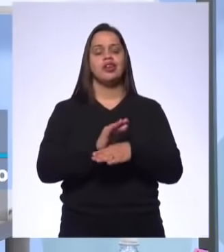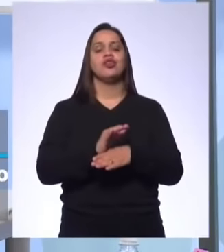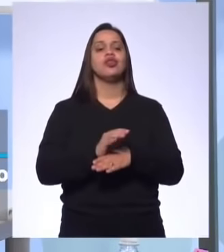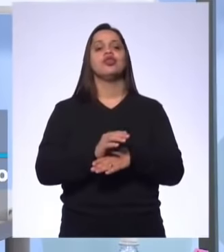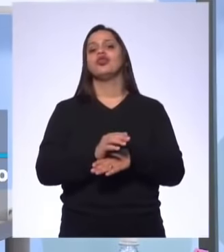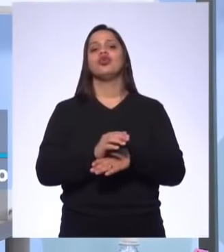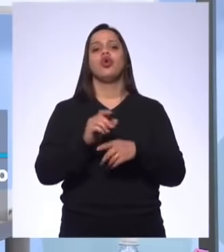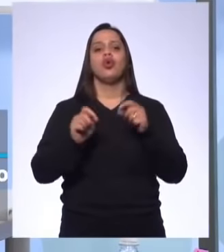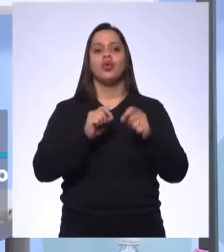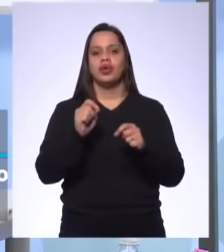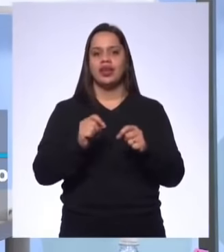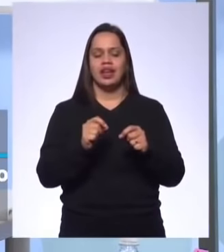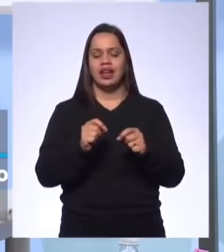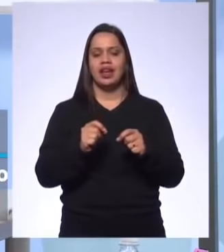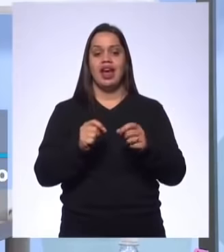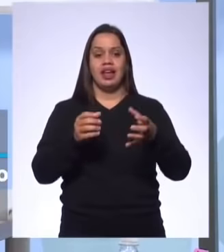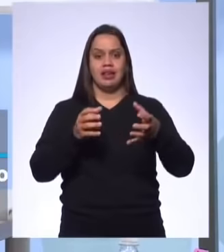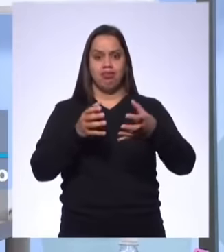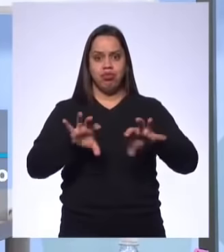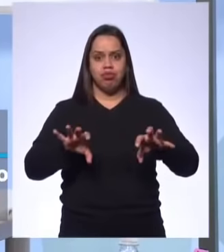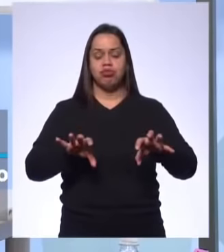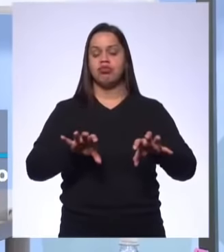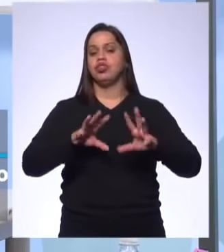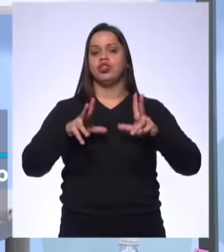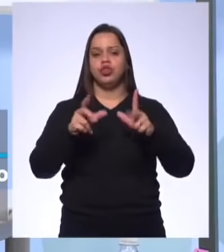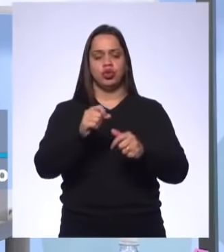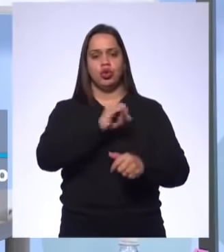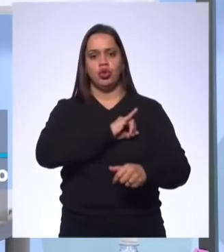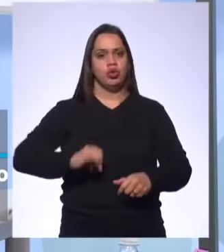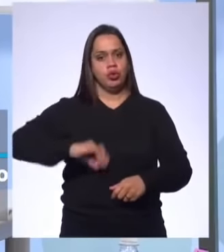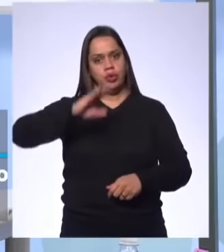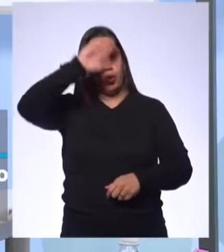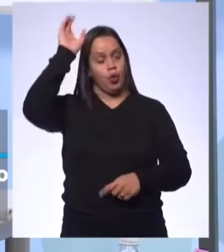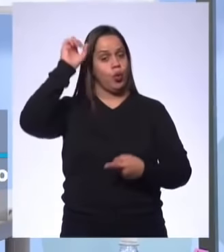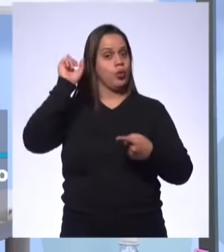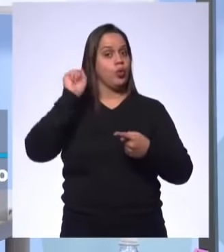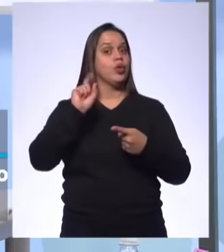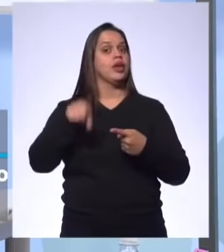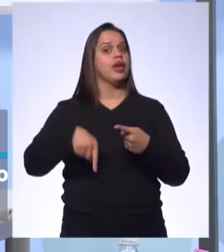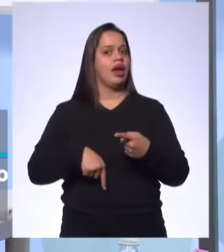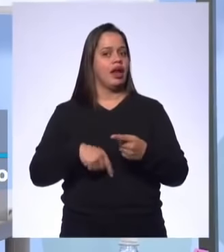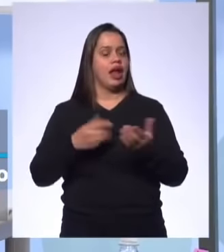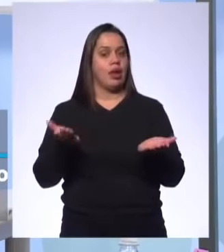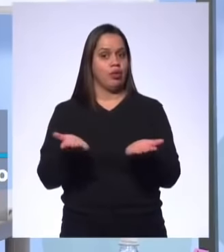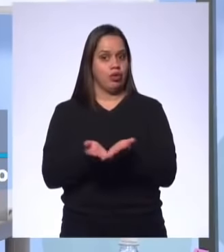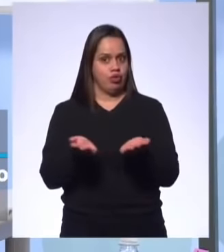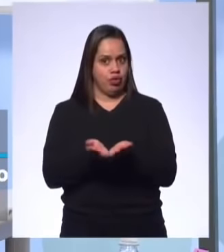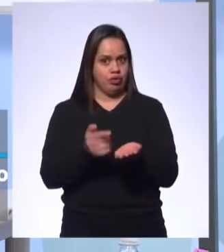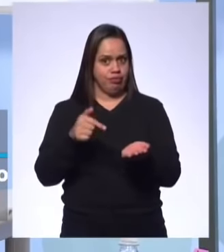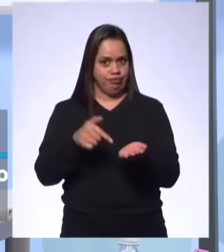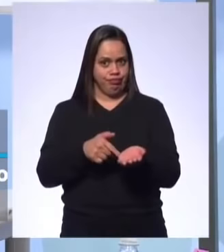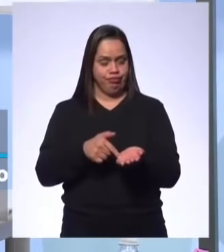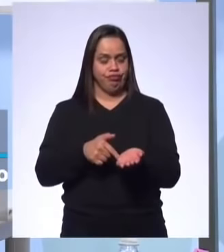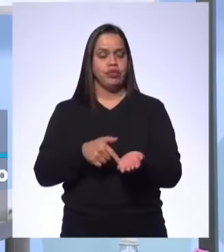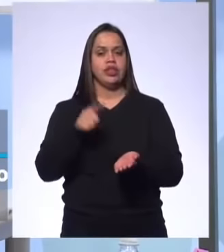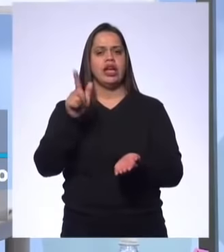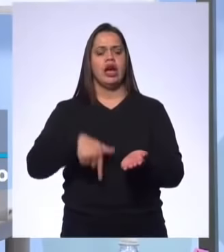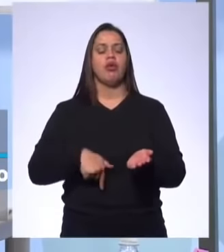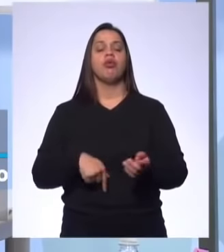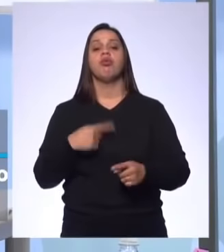Essa quebra do Império Romano. Quais foram eles? Cristianismo. Vocês lembram que o cristianismo ele